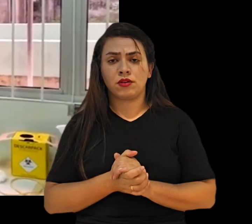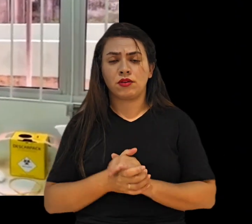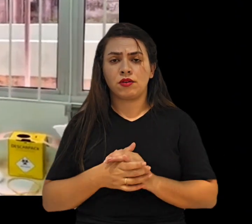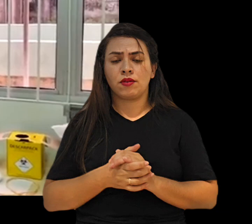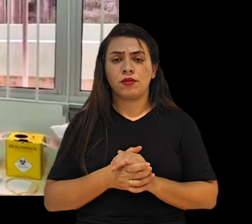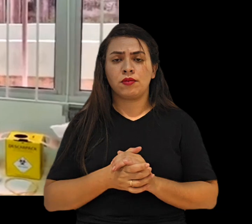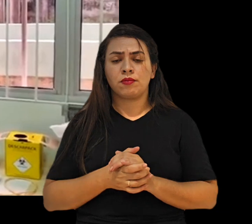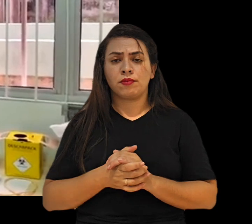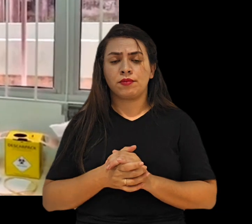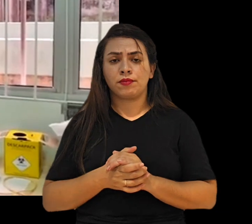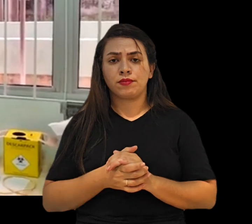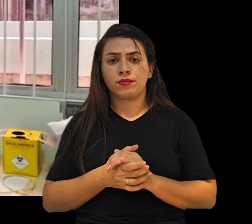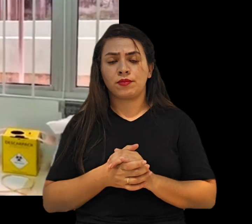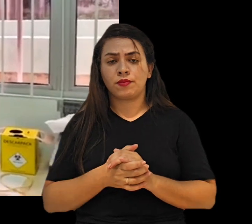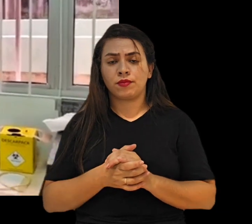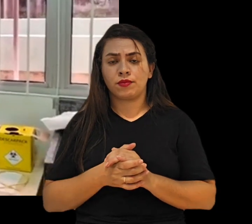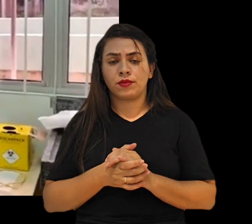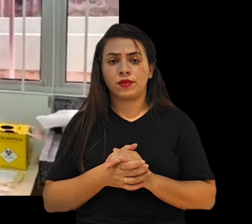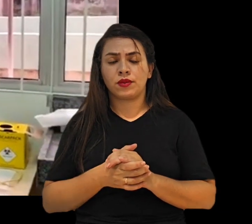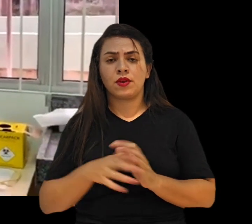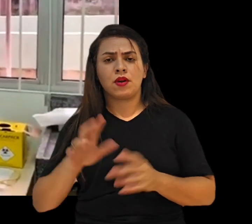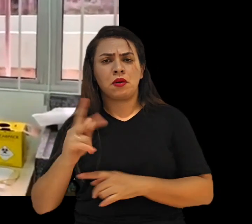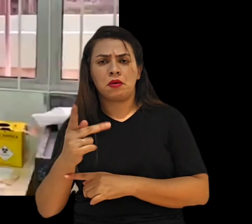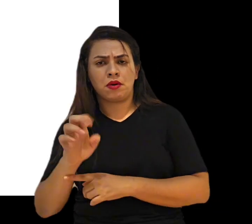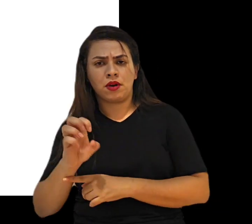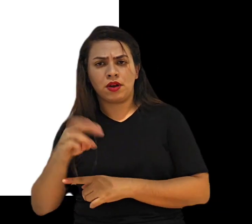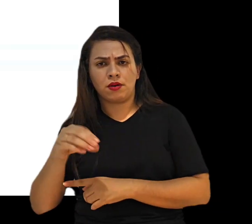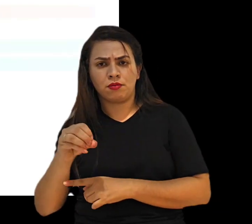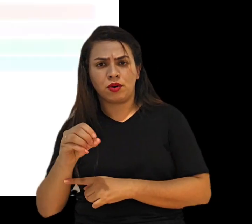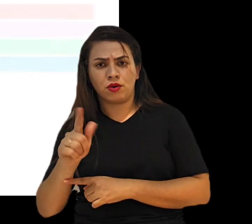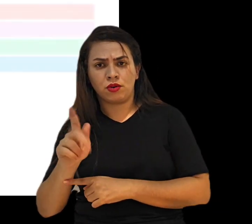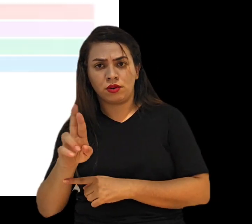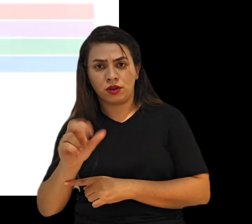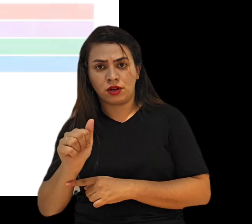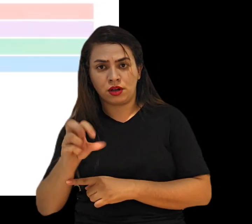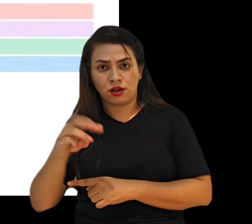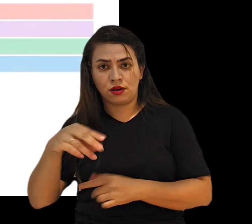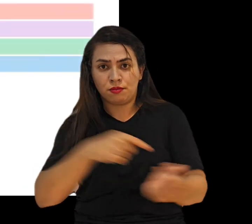hemograma, plaquetas, etc.